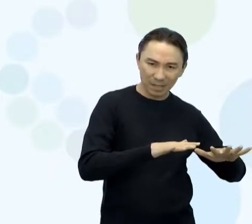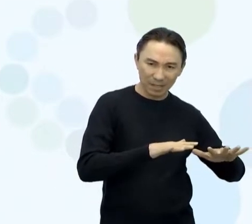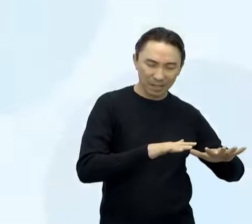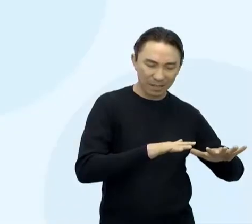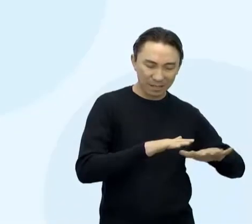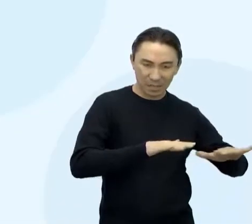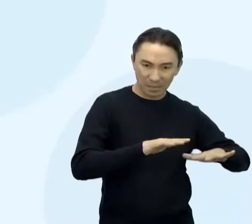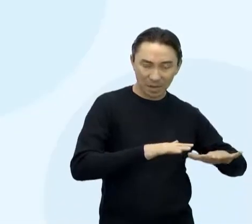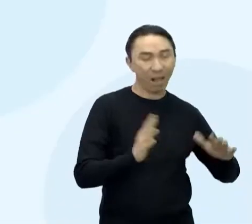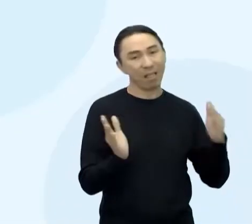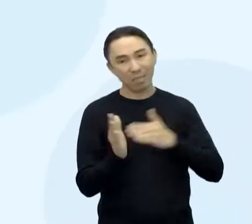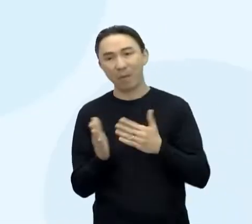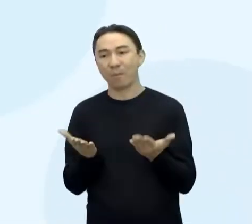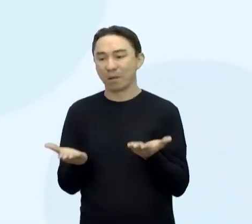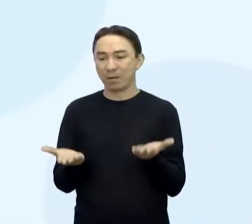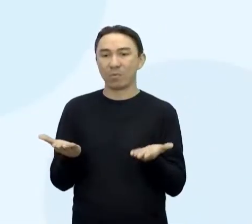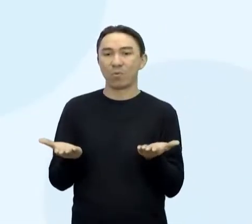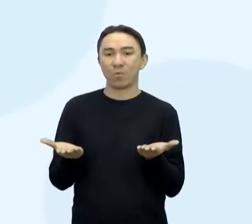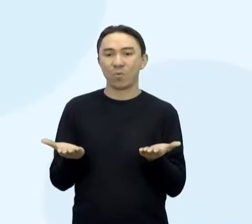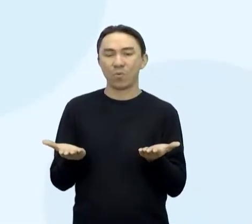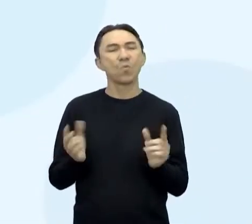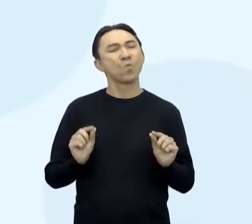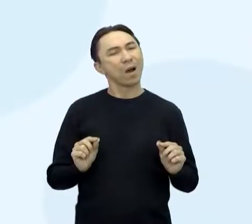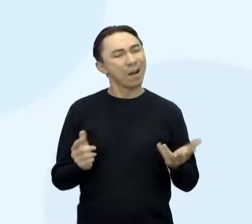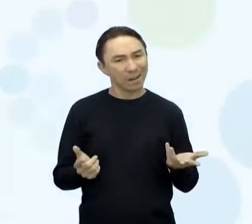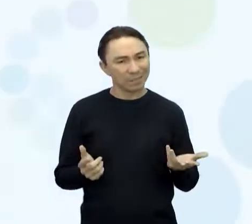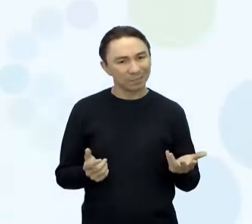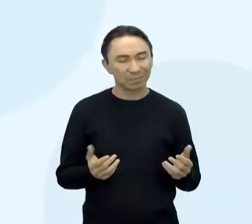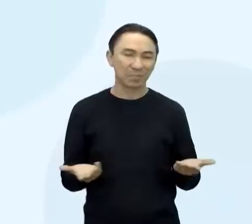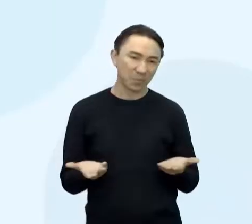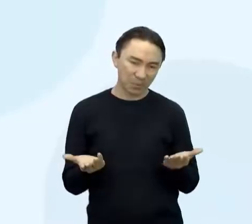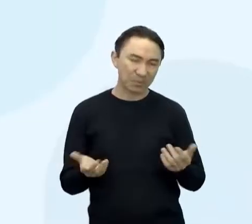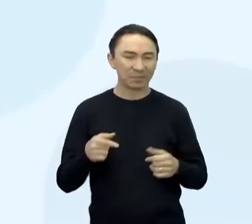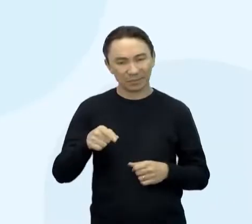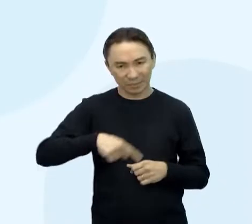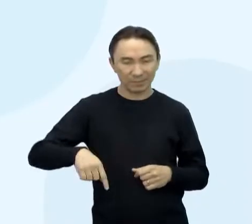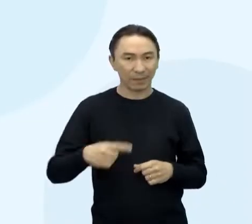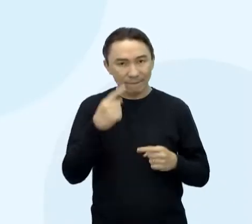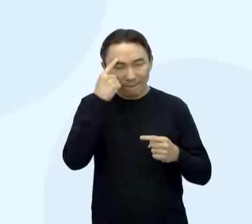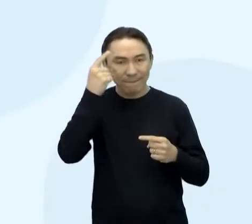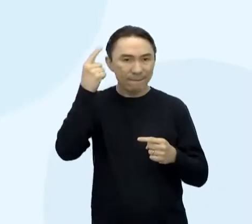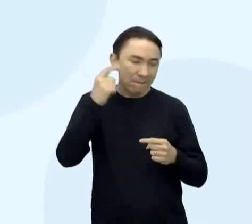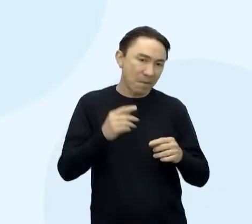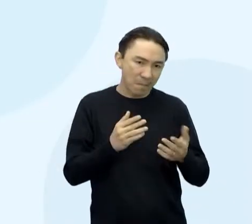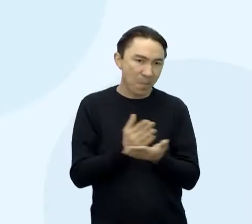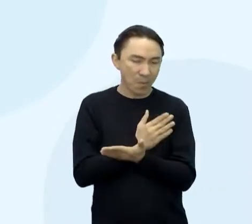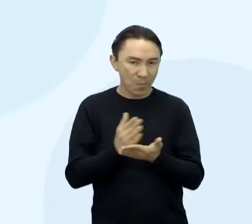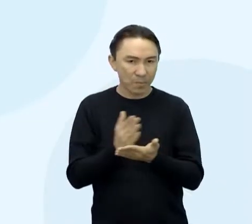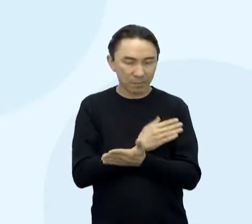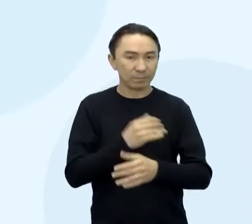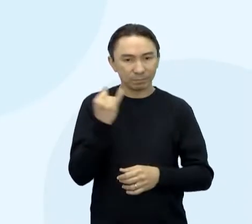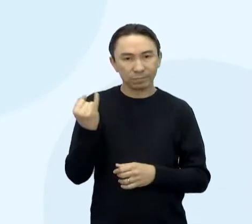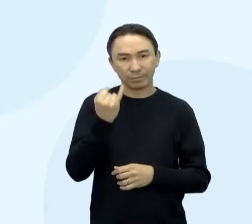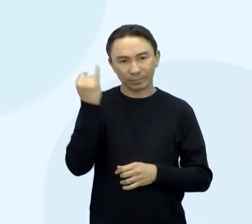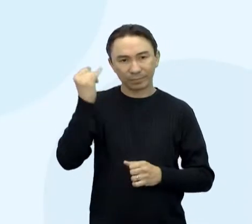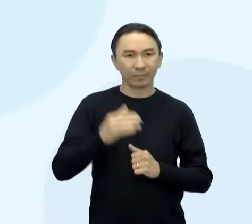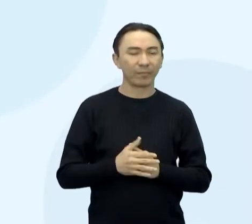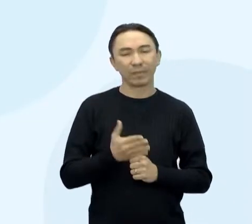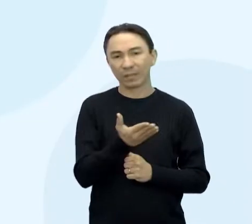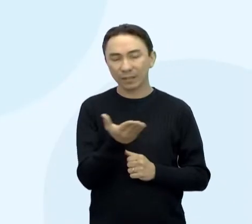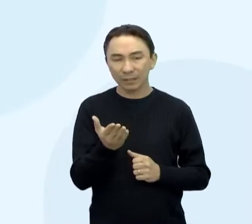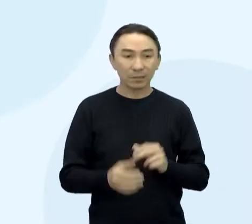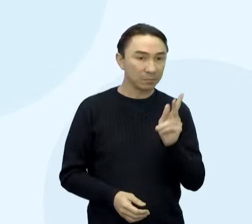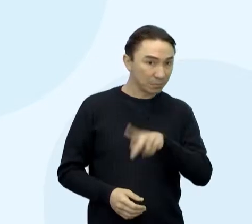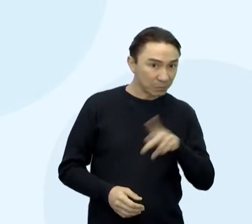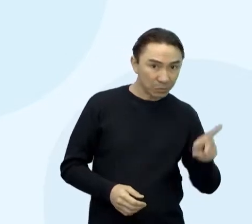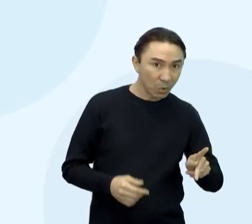irmão? Primeiro, a gente vai fazer aí alguns lembretezinhos que são importantes. Ó, caso você não tenha aí a presença de um professor no